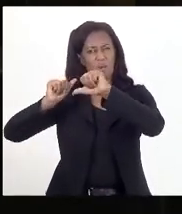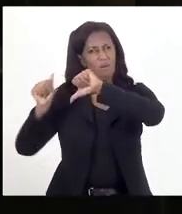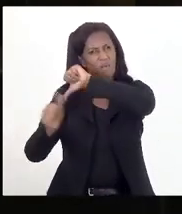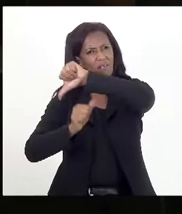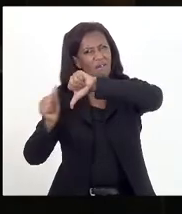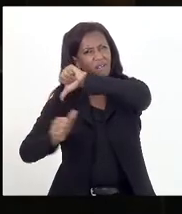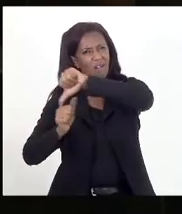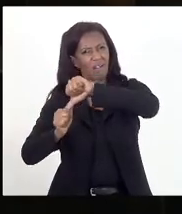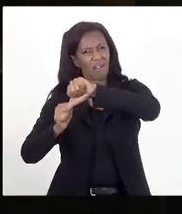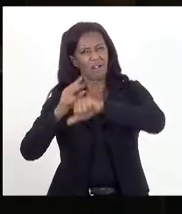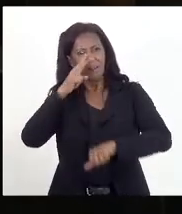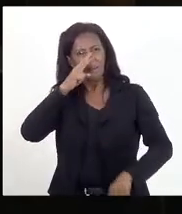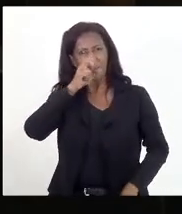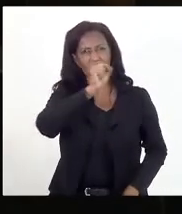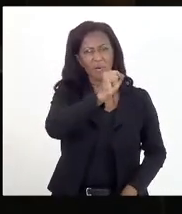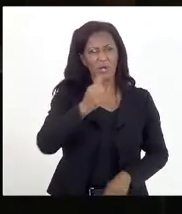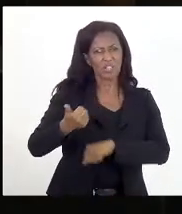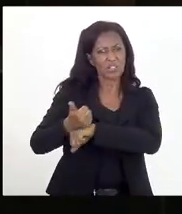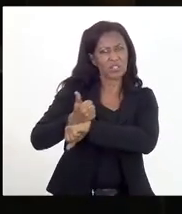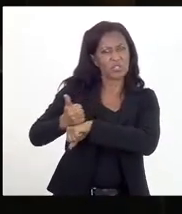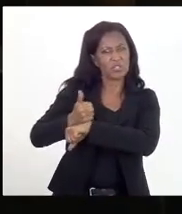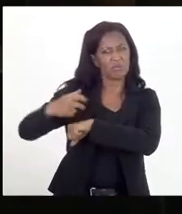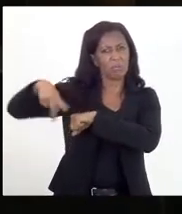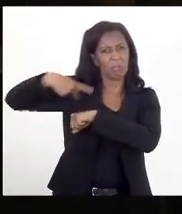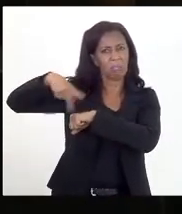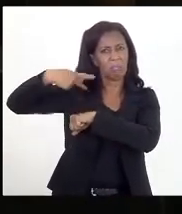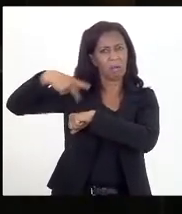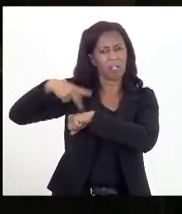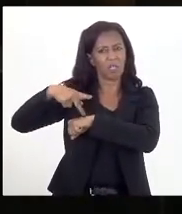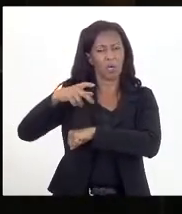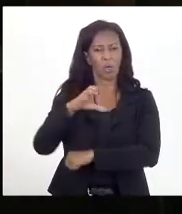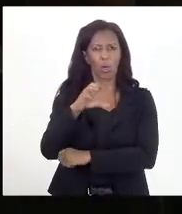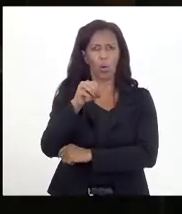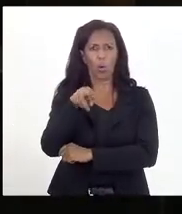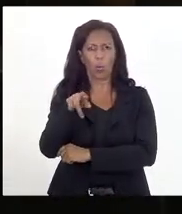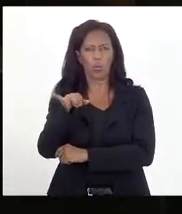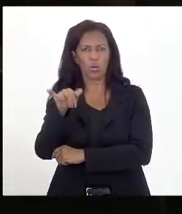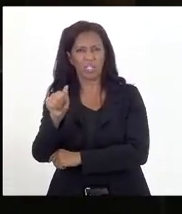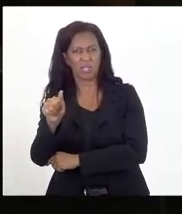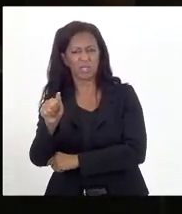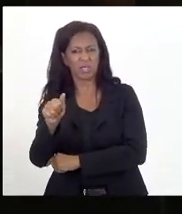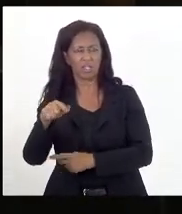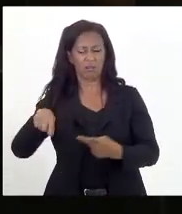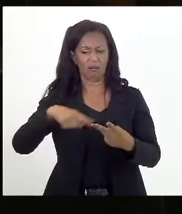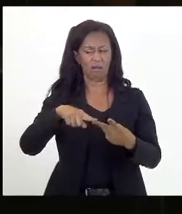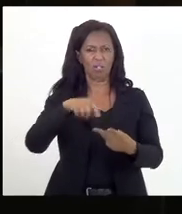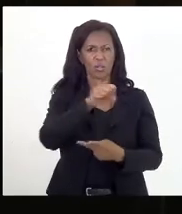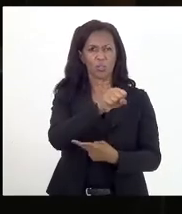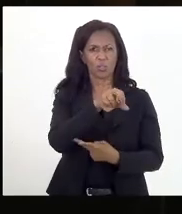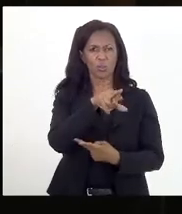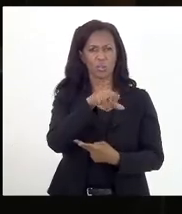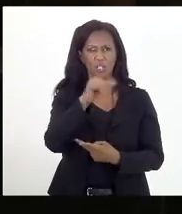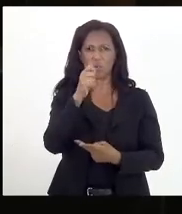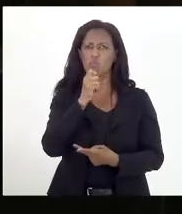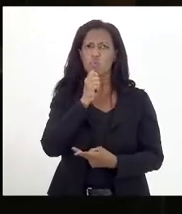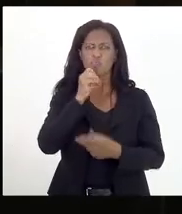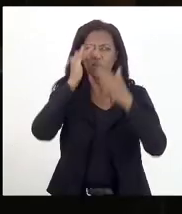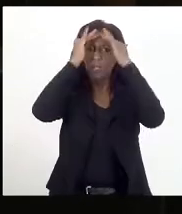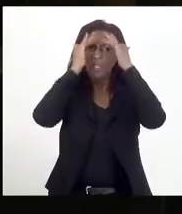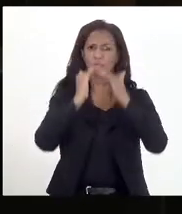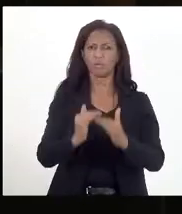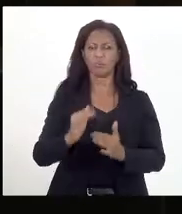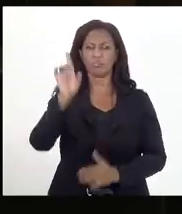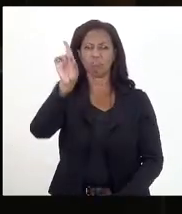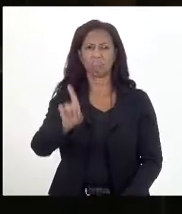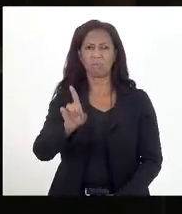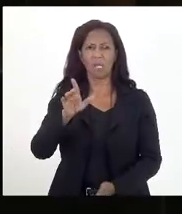isso é digno de países comunistas se países socialistas que não respeitam os direitos